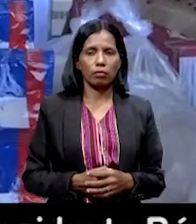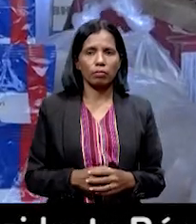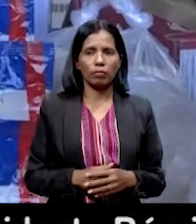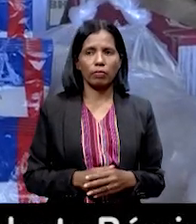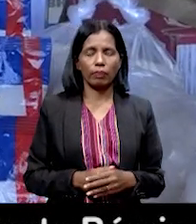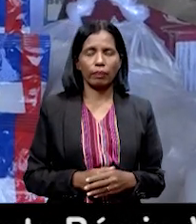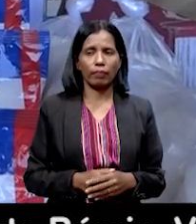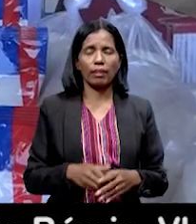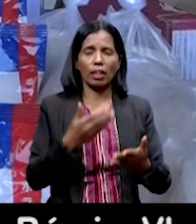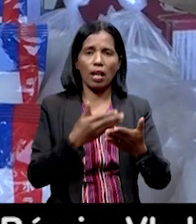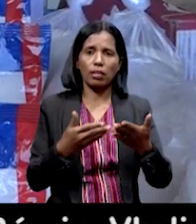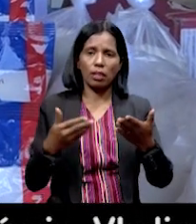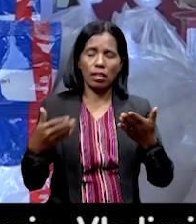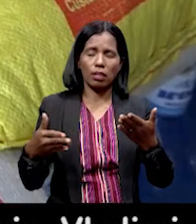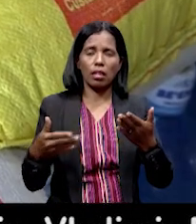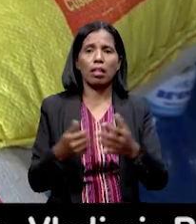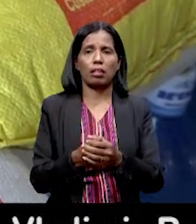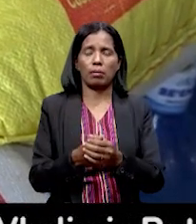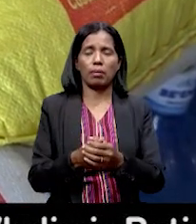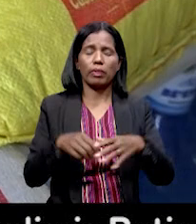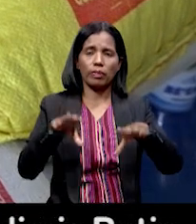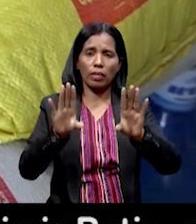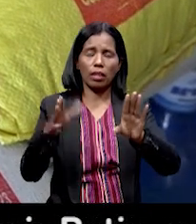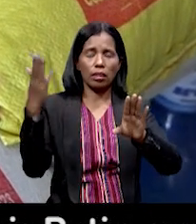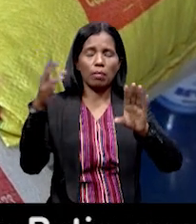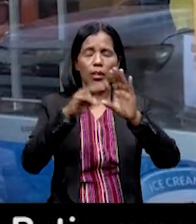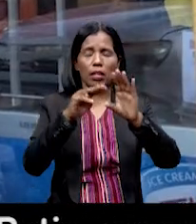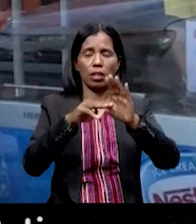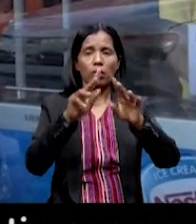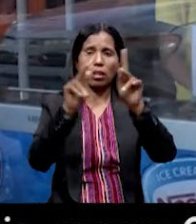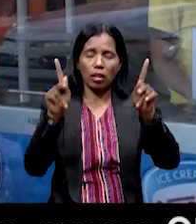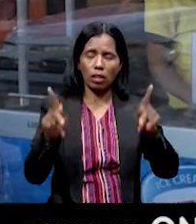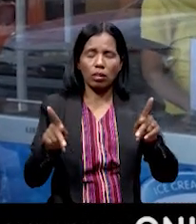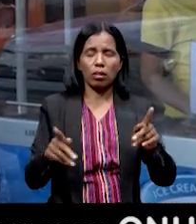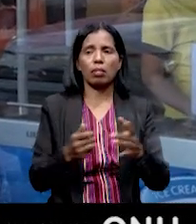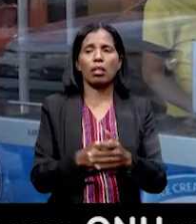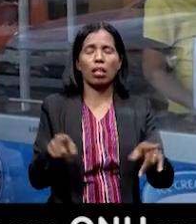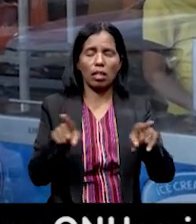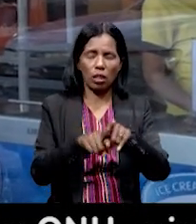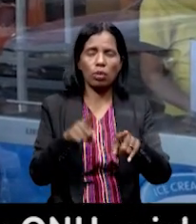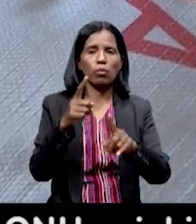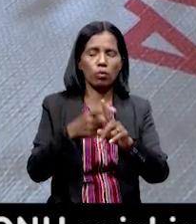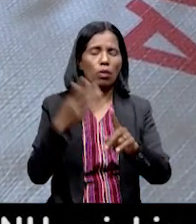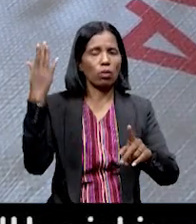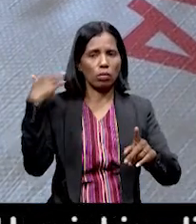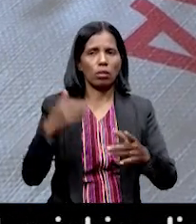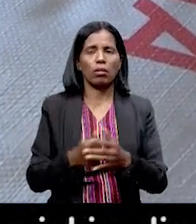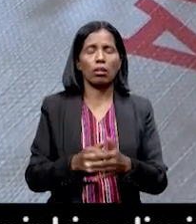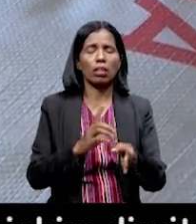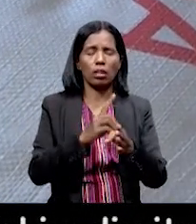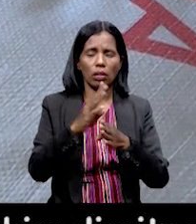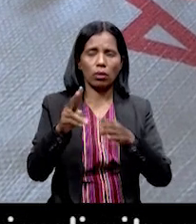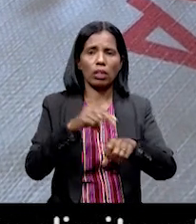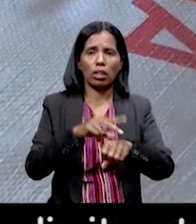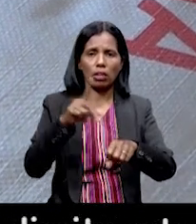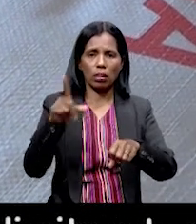Folha em sessão necessidade básica e o mercado no Losa, Sira começa a sair compara ao folha anterior. Diretor Nacional